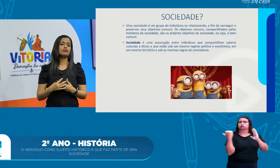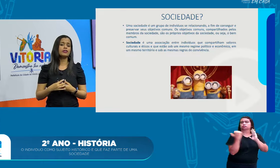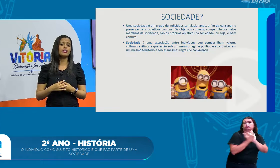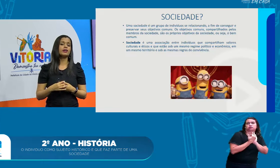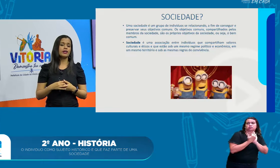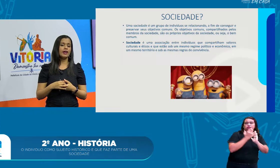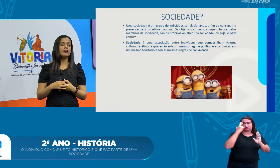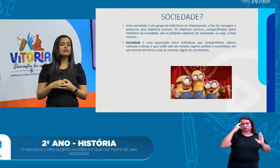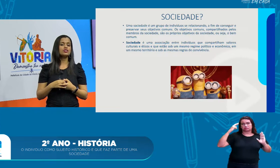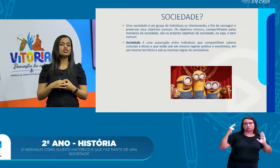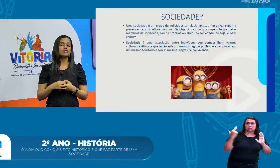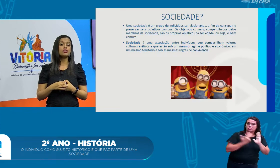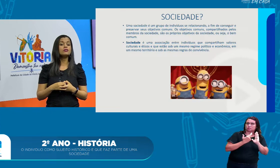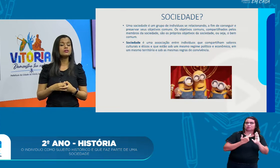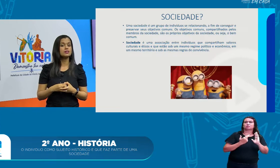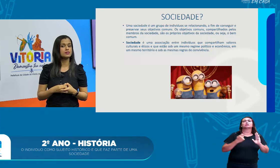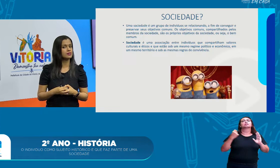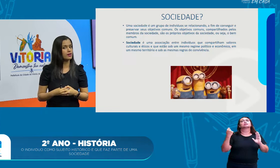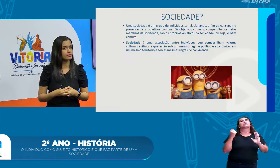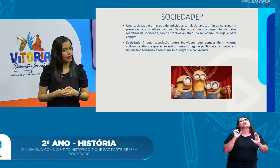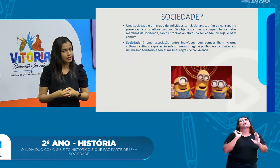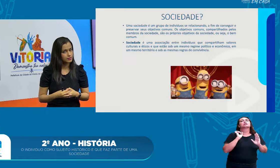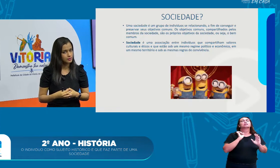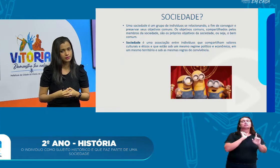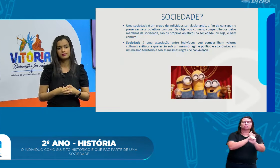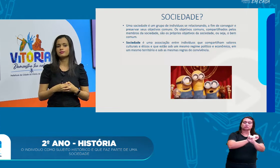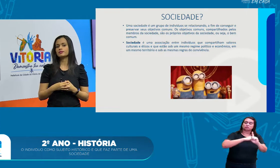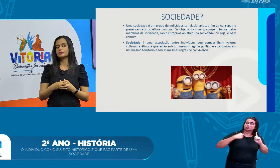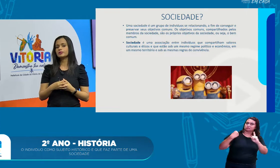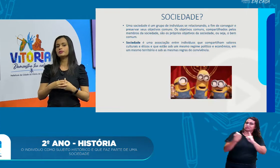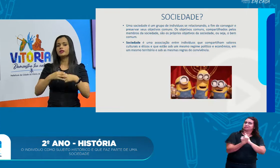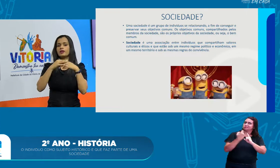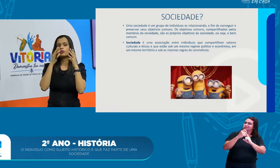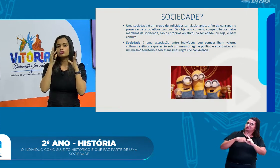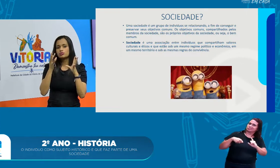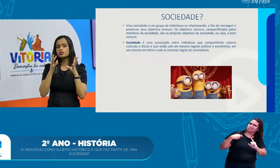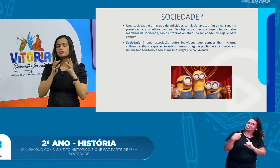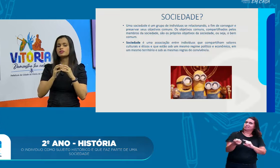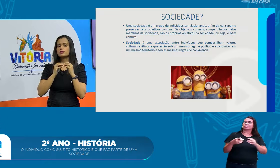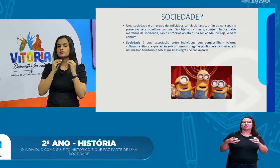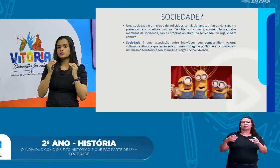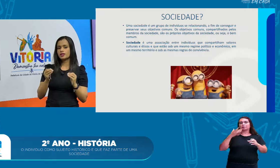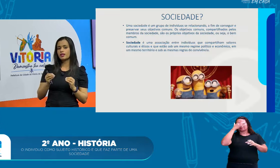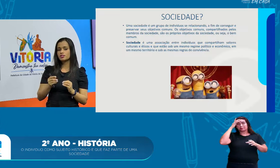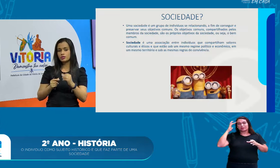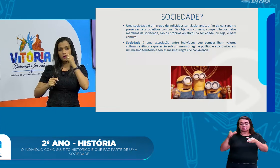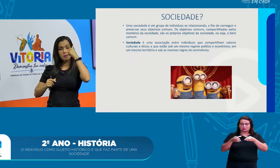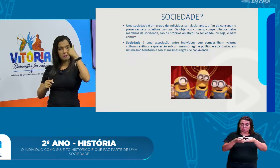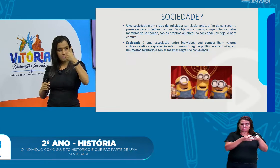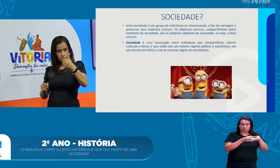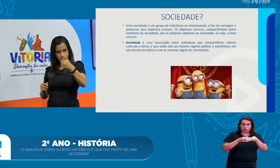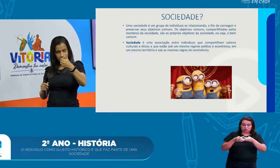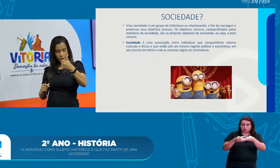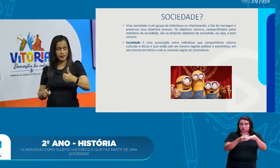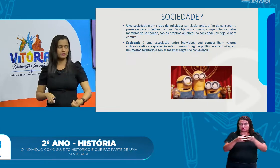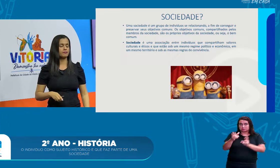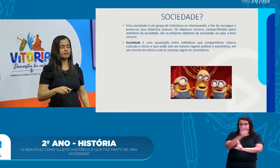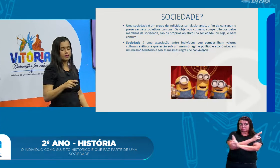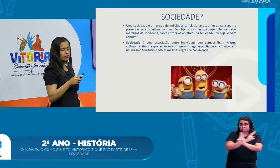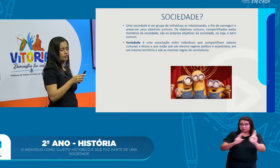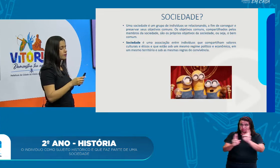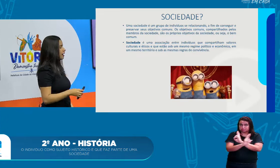é viver em sociedade, tá bom? É o conjunto de pessoas que se relacionam